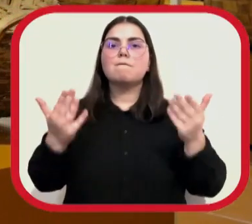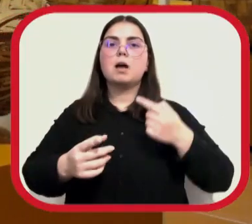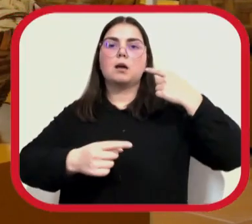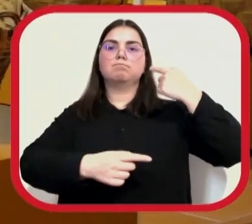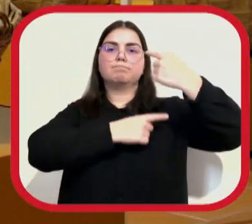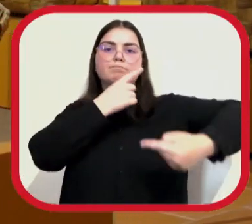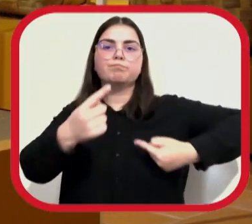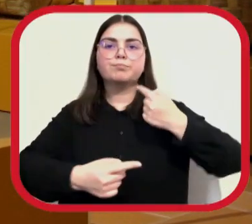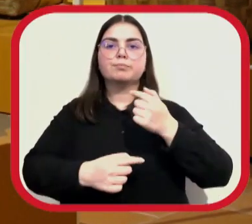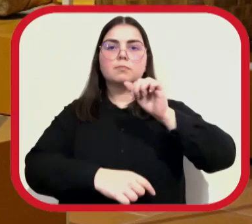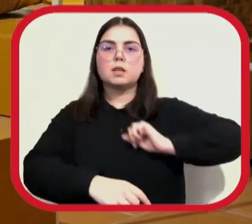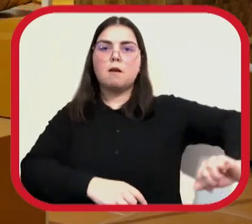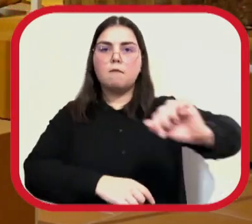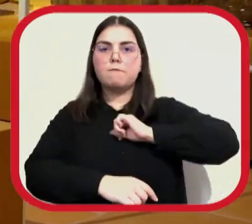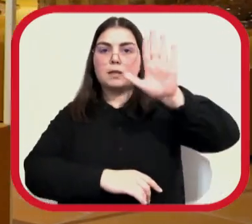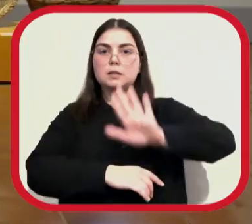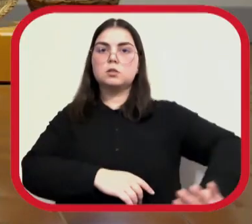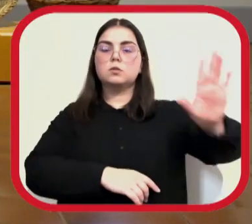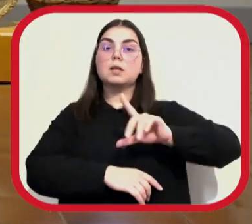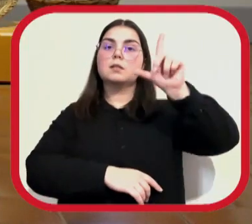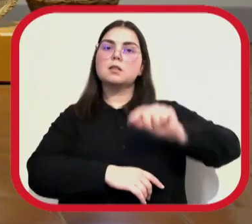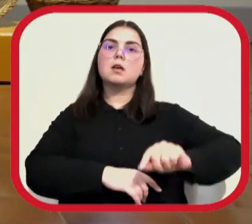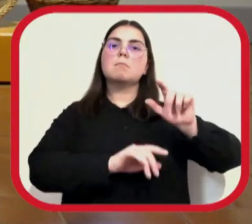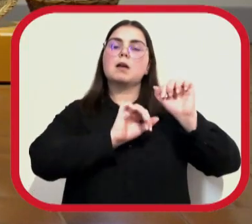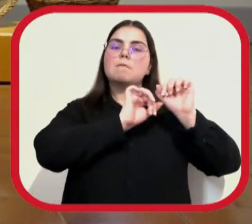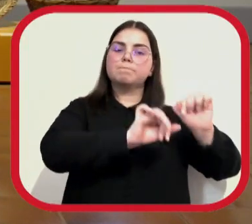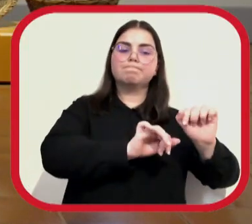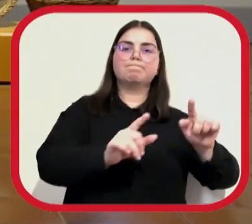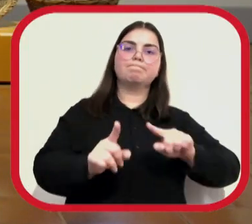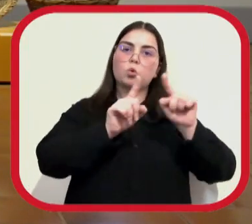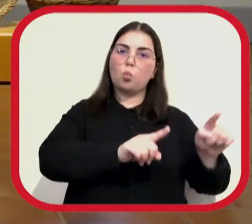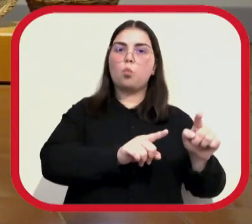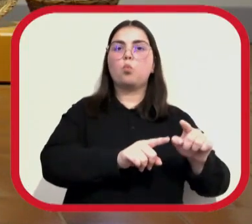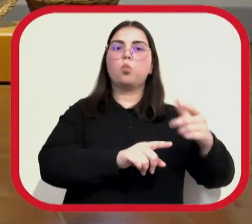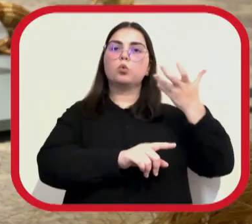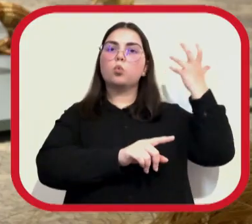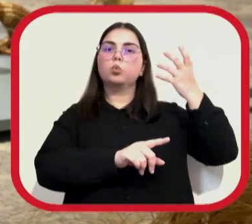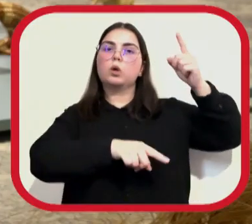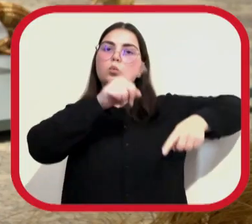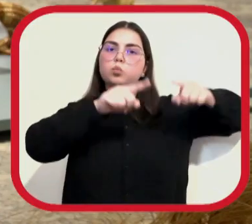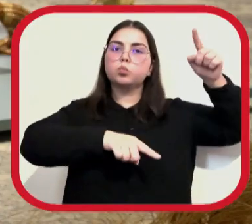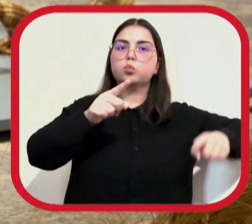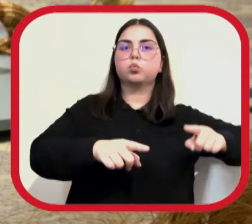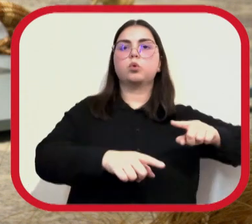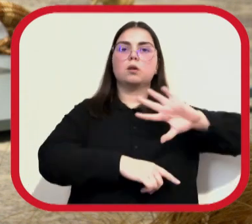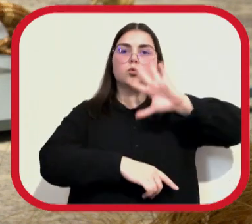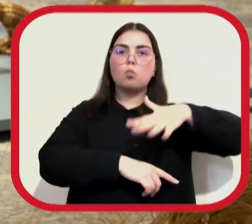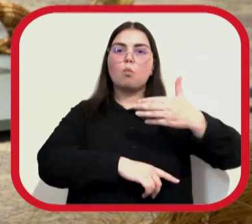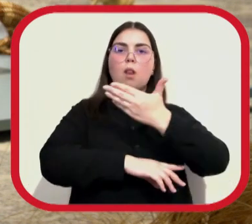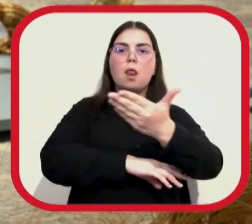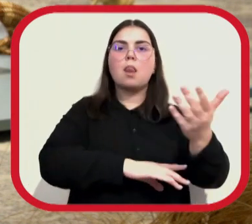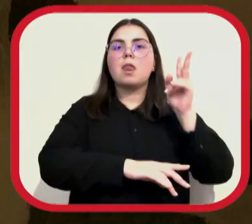artesanais, ou, no caso do Museu Nacional de Etnologia, de valorizar todas as culturas do mundo e valorizar a diversidade